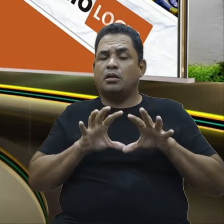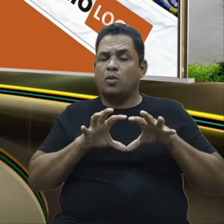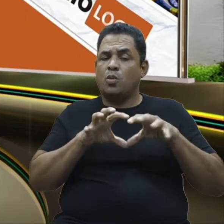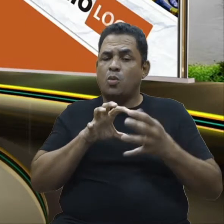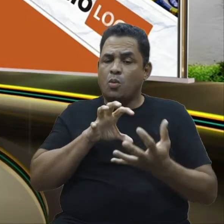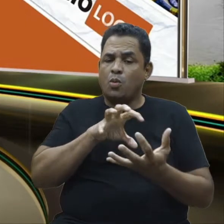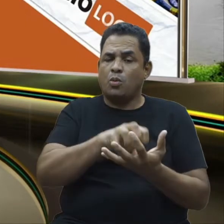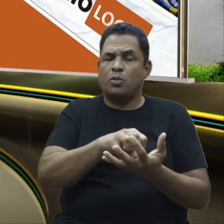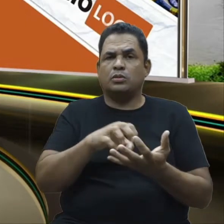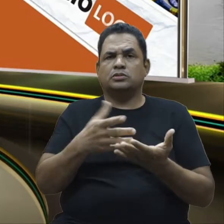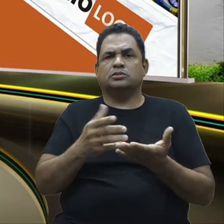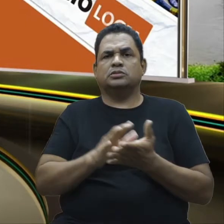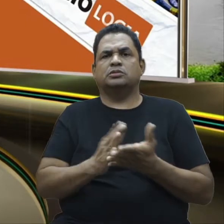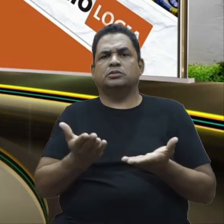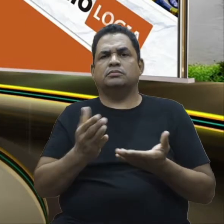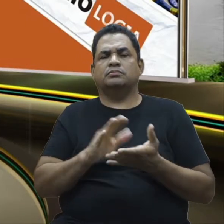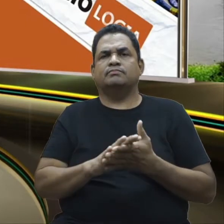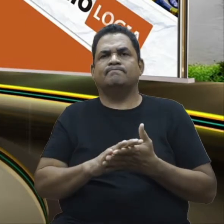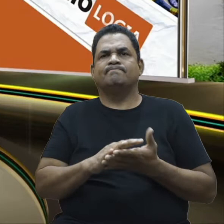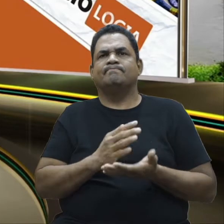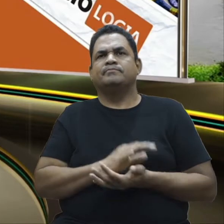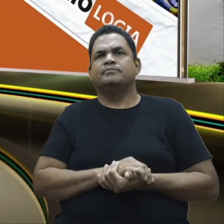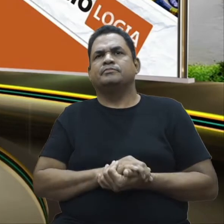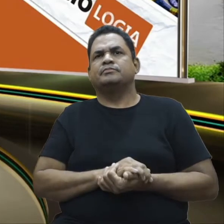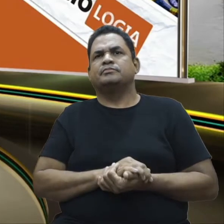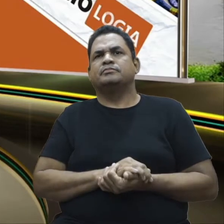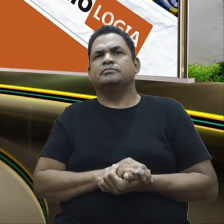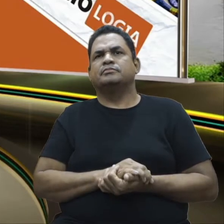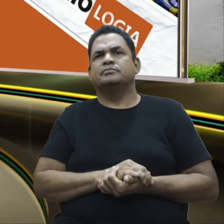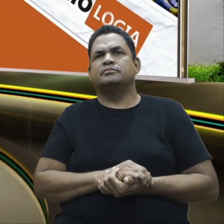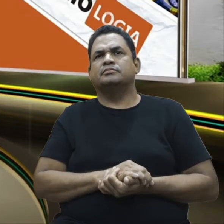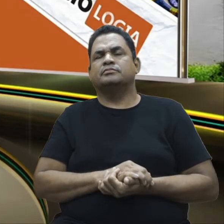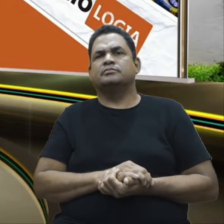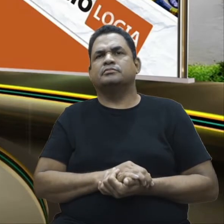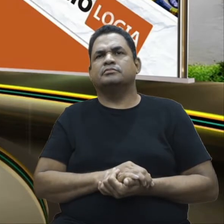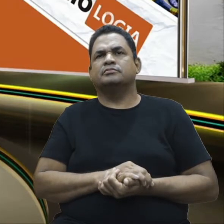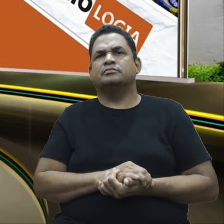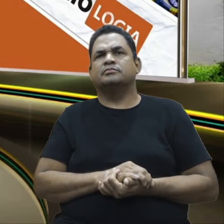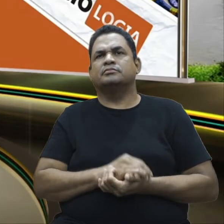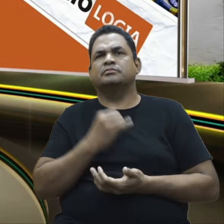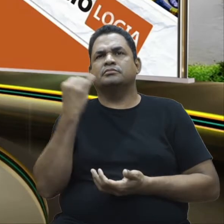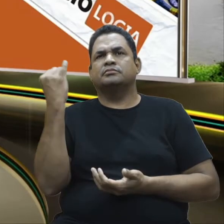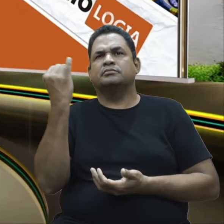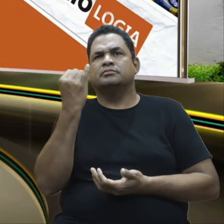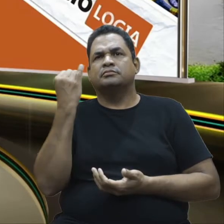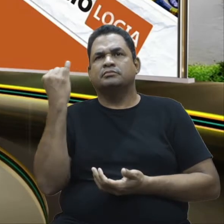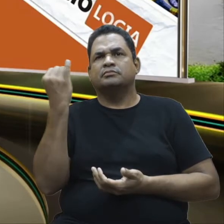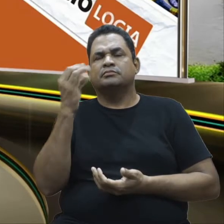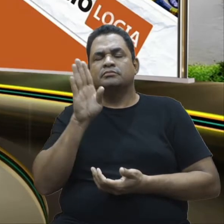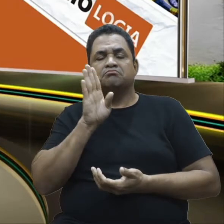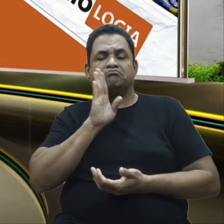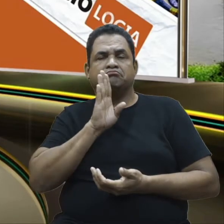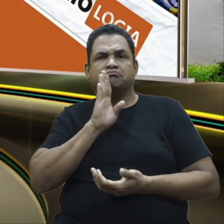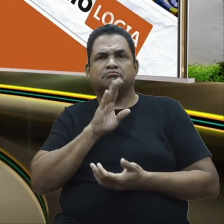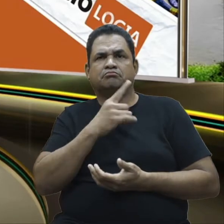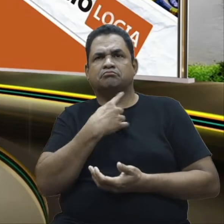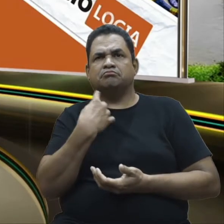né, fora da casinha porque a gente fala um outro idioma. O importante, o legal seria que